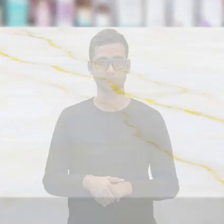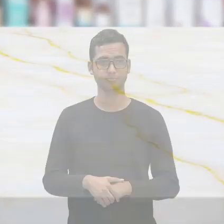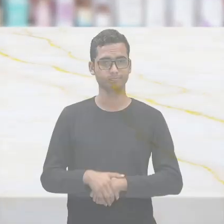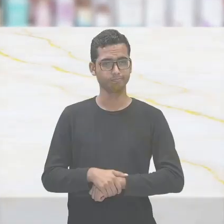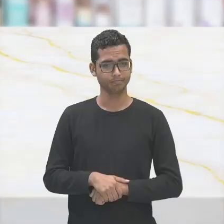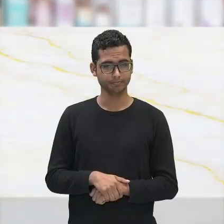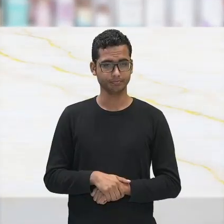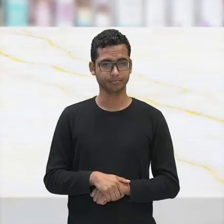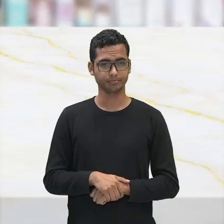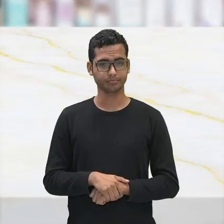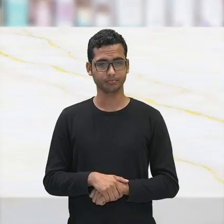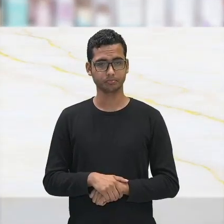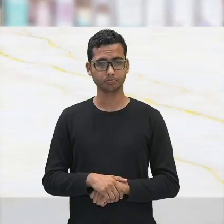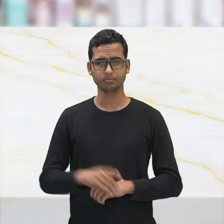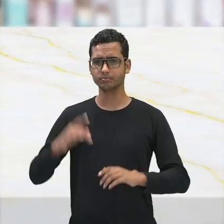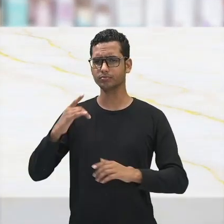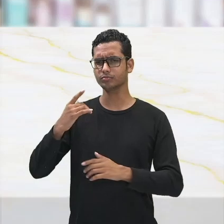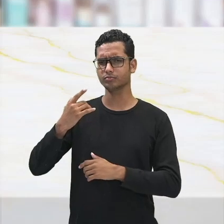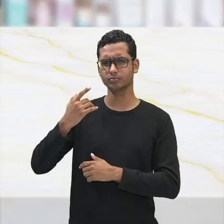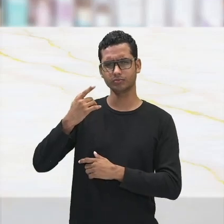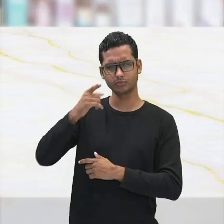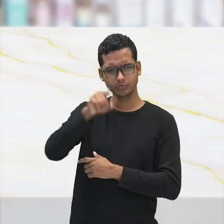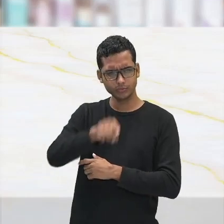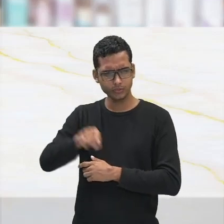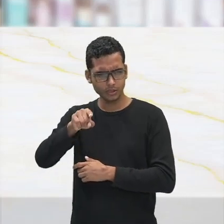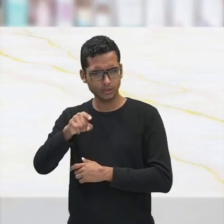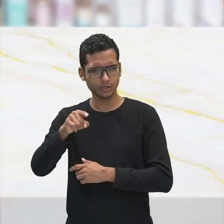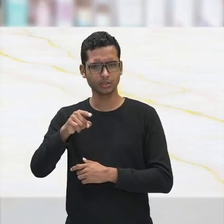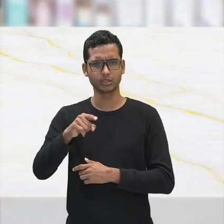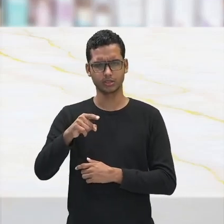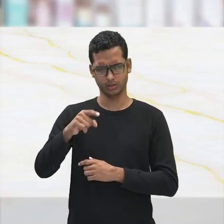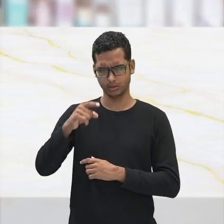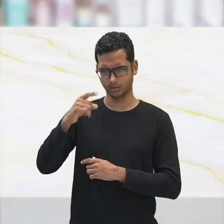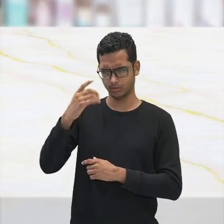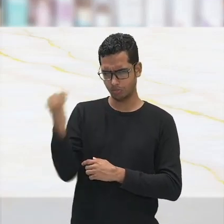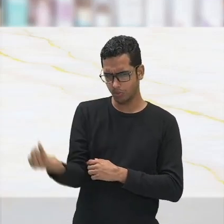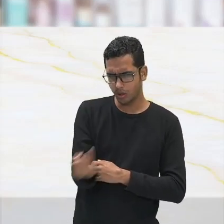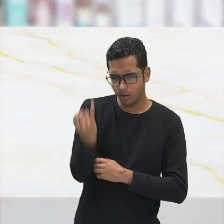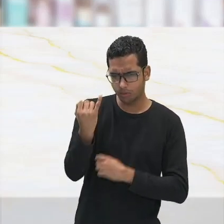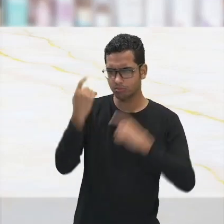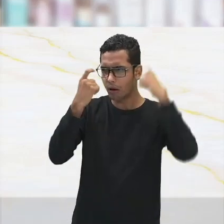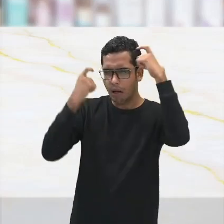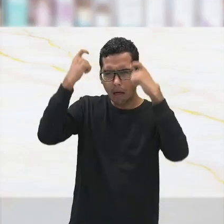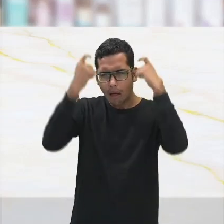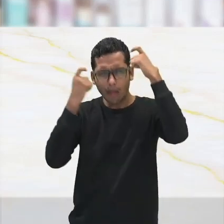Você se preocupa com a validade dos remédios?